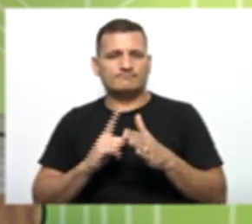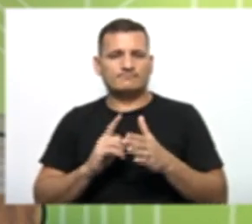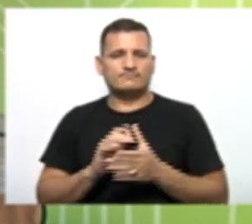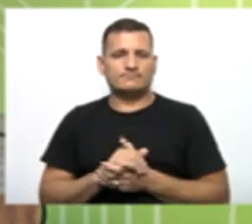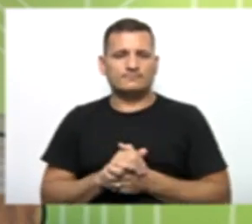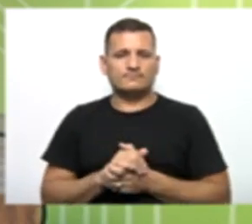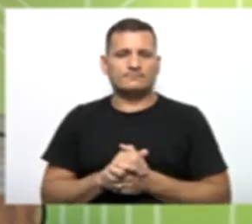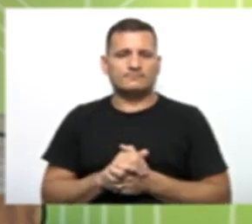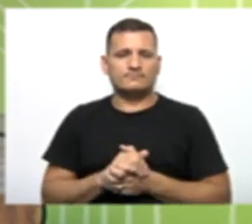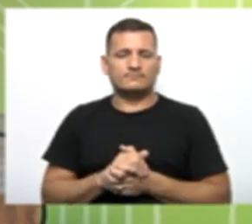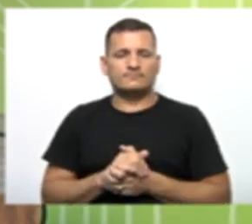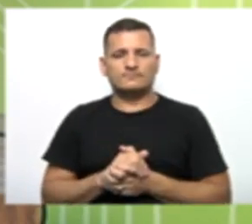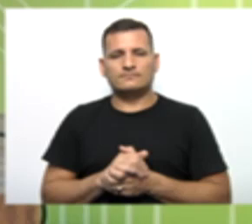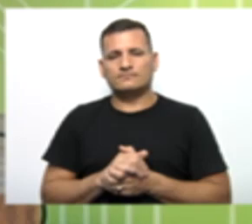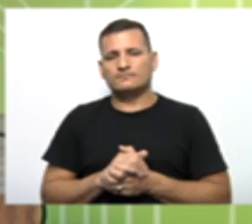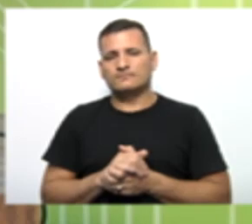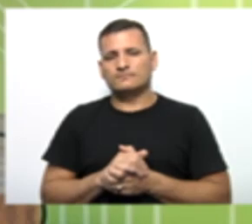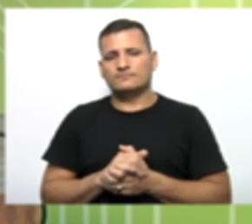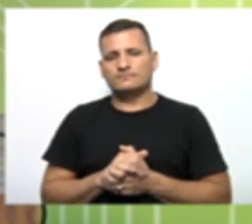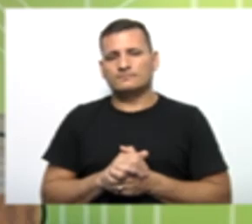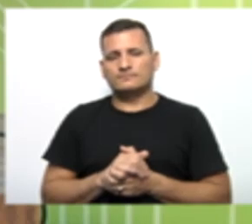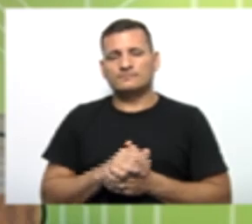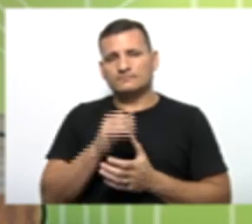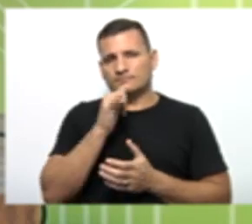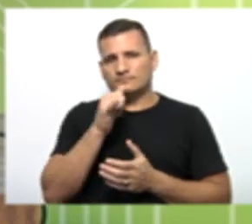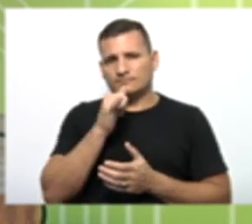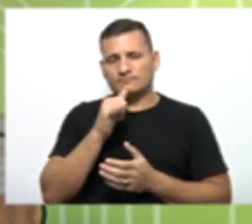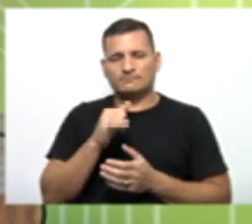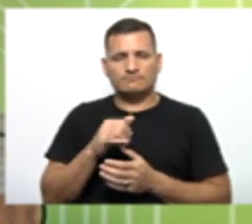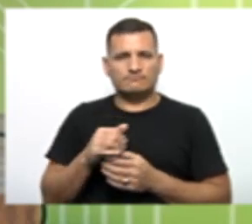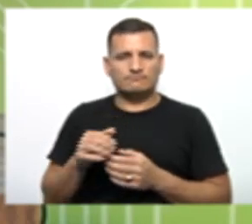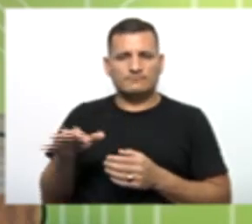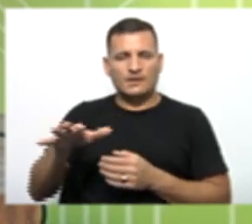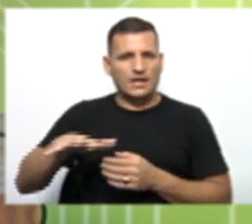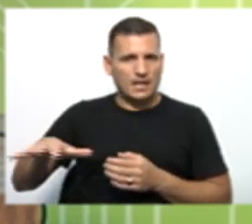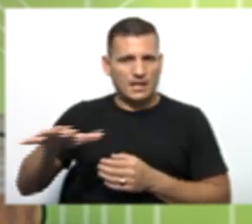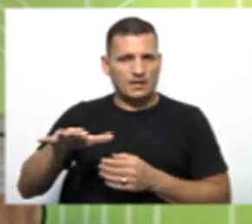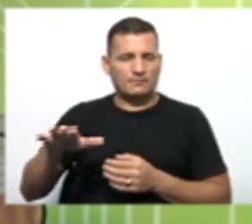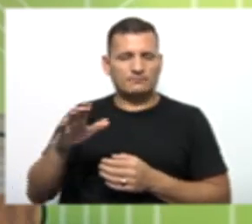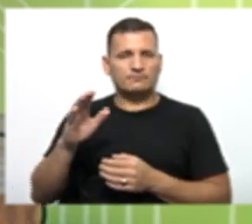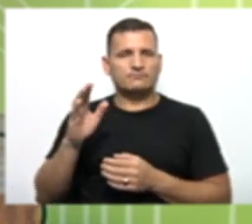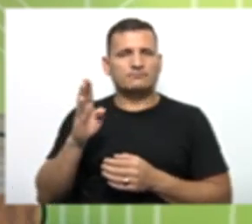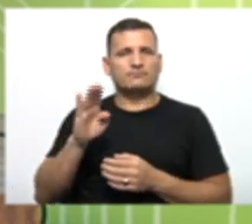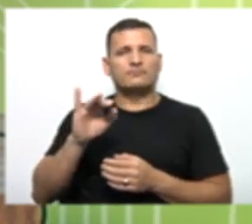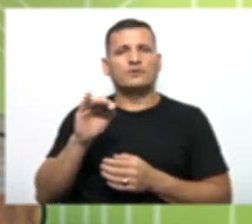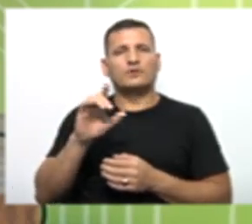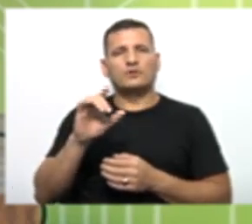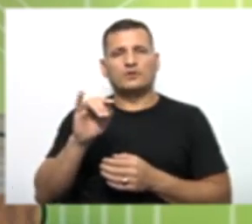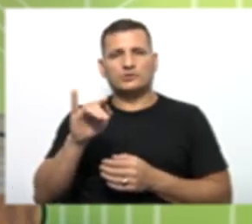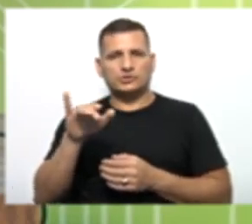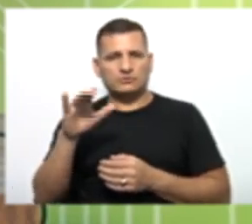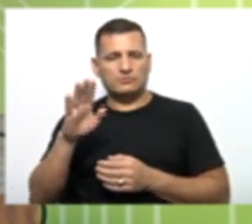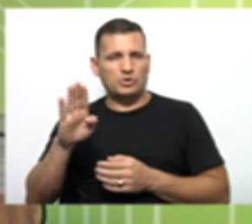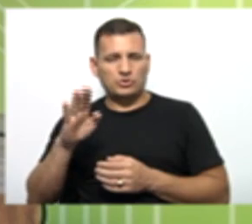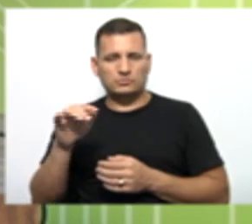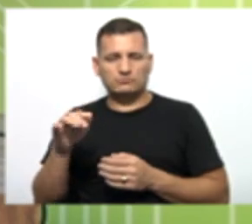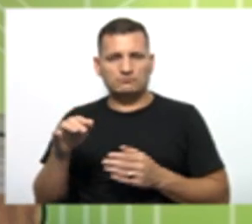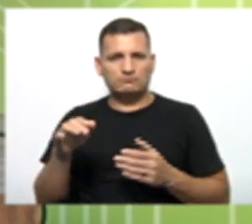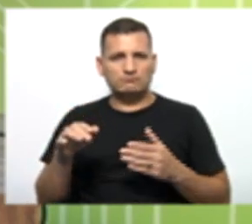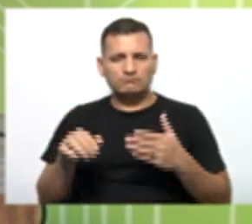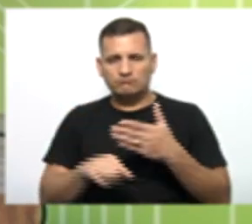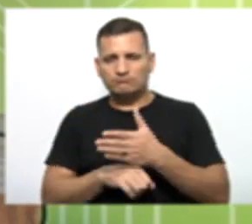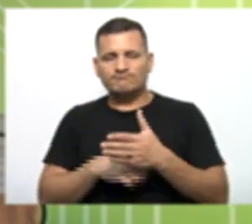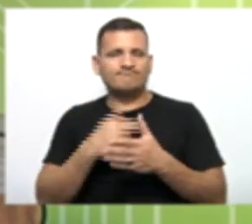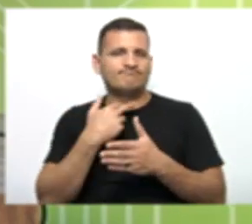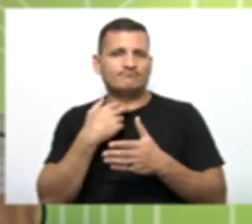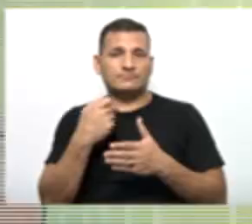pode ir visitar uma reserva biológica, por exemplo, sem ter obtido autorização. Algumas dessas